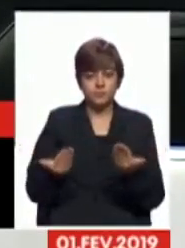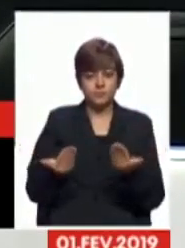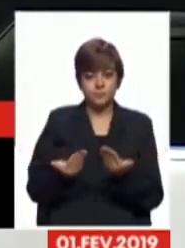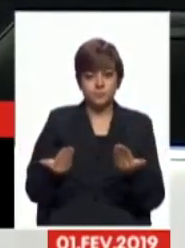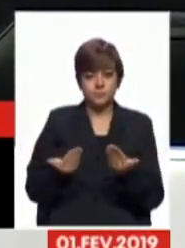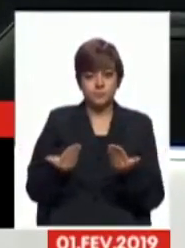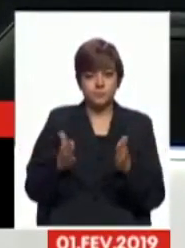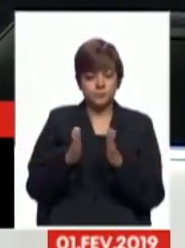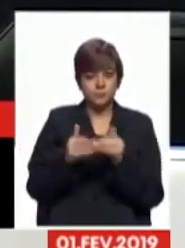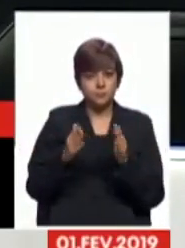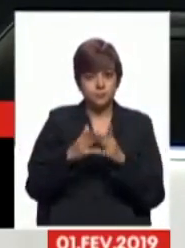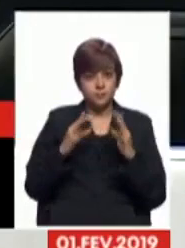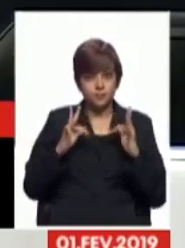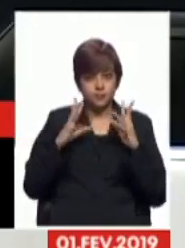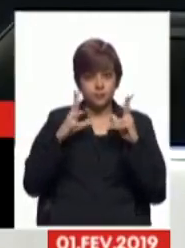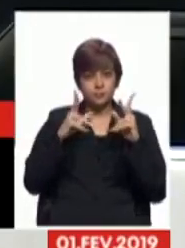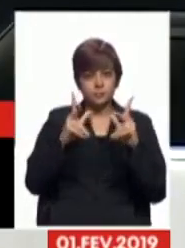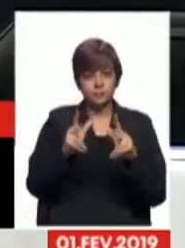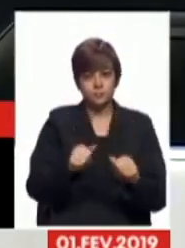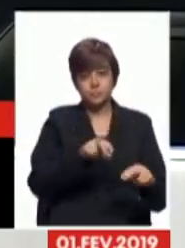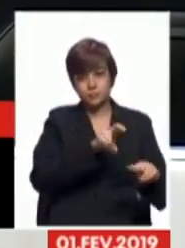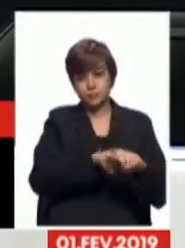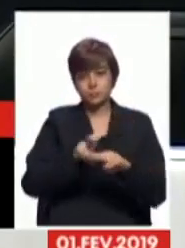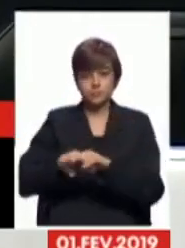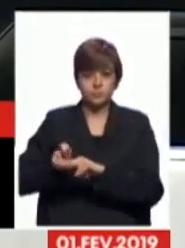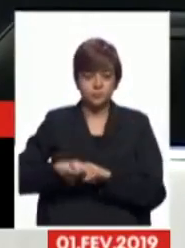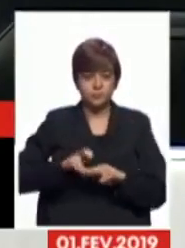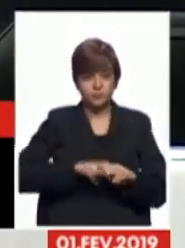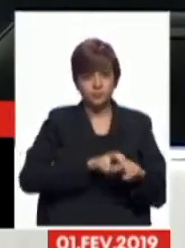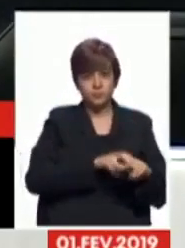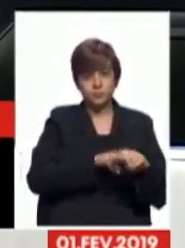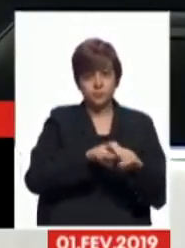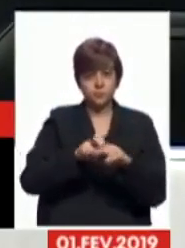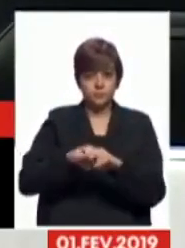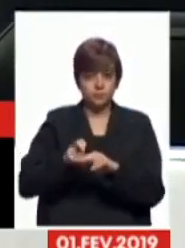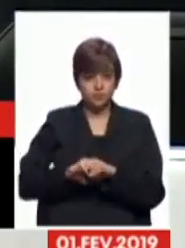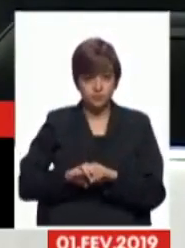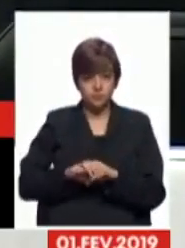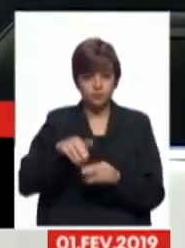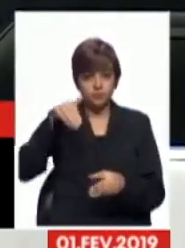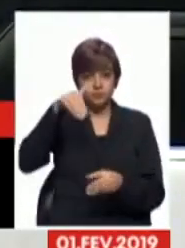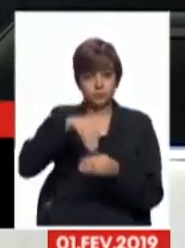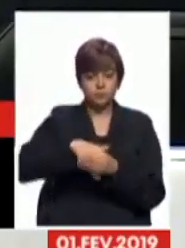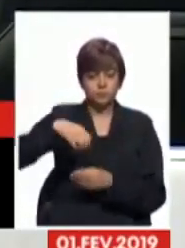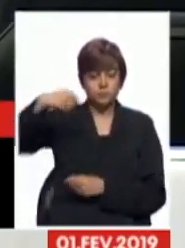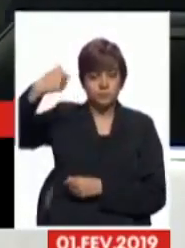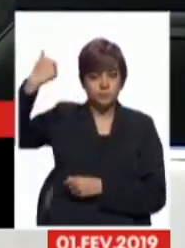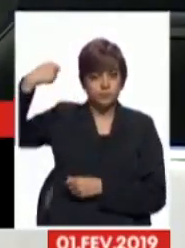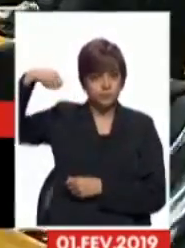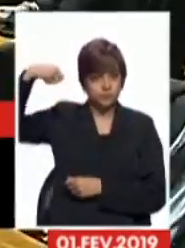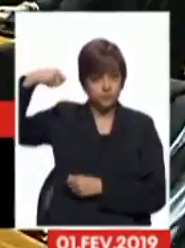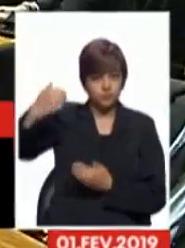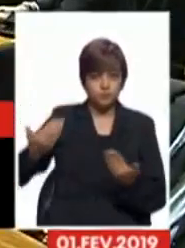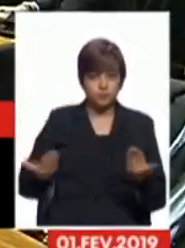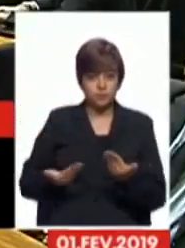para tanto, solicita que as deputadas e os deputados tomem os seus lugares. É em votação, primeira chamada.